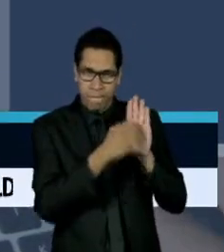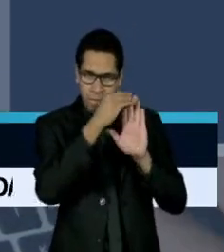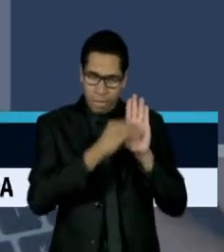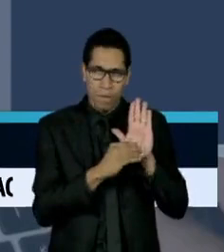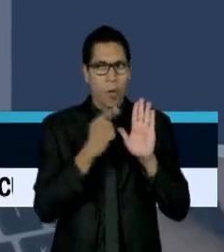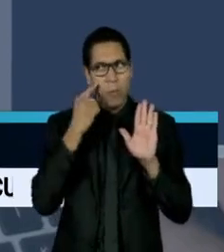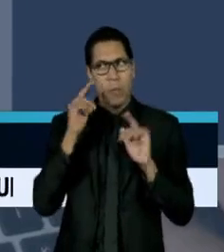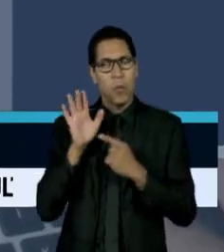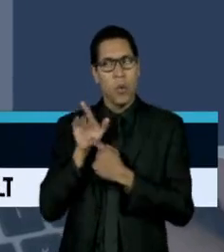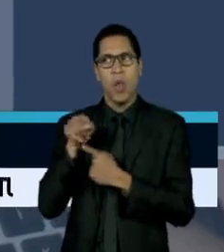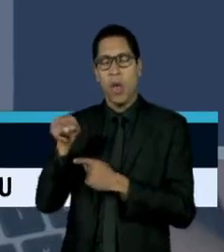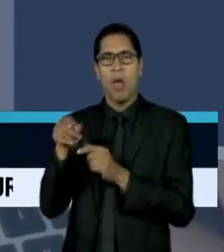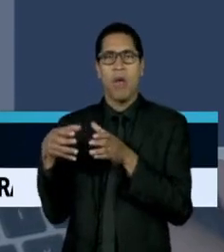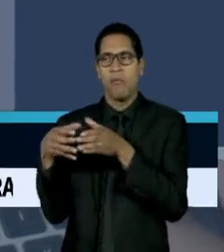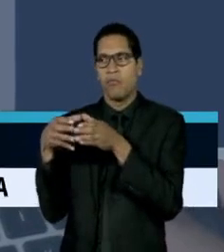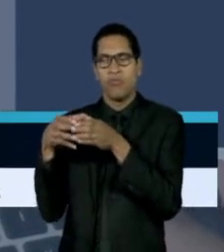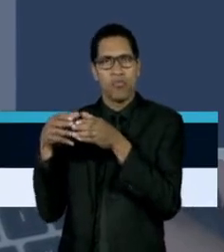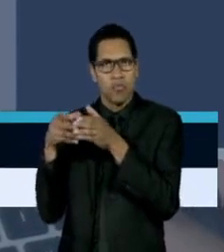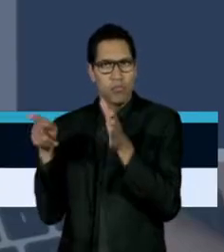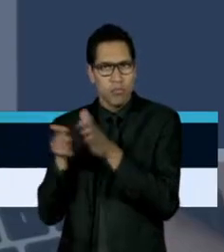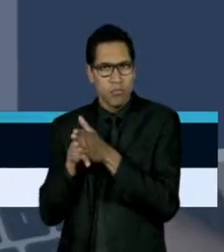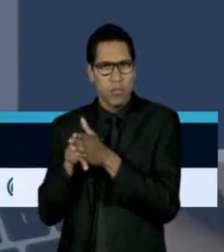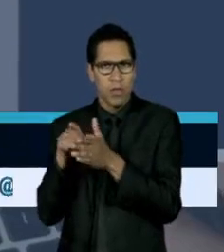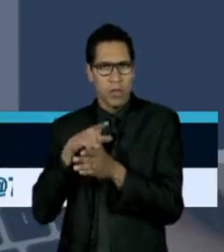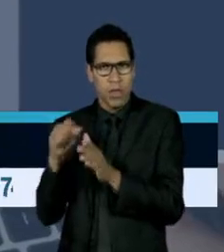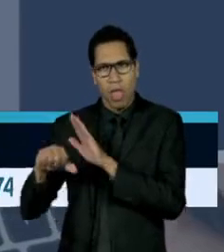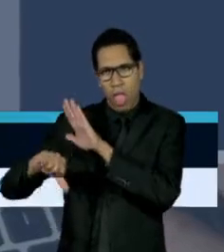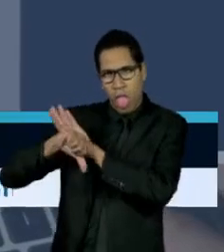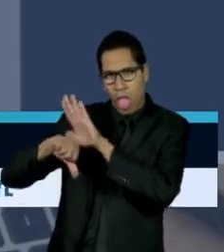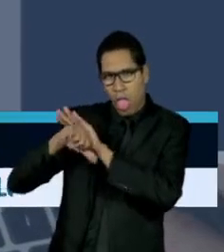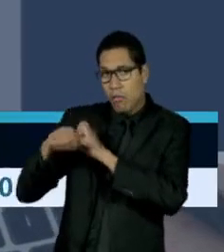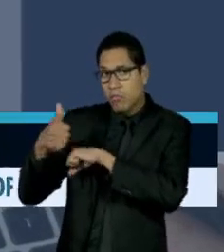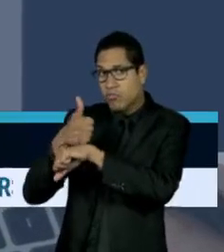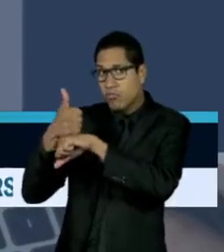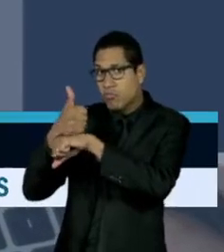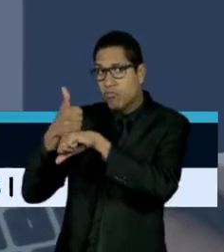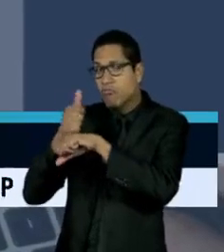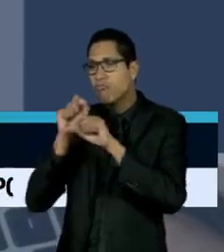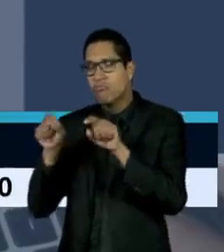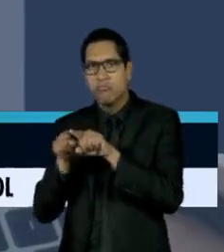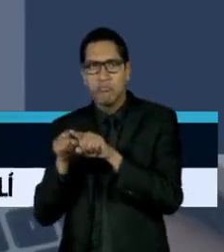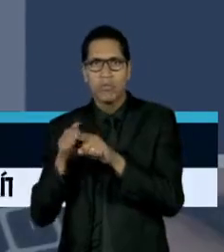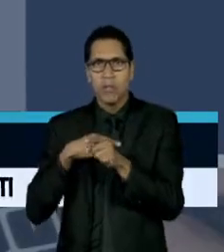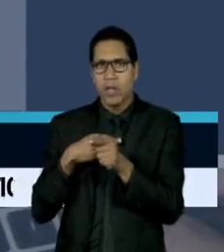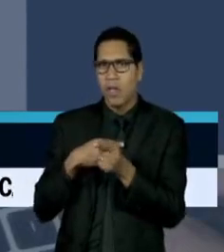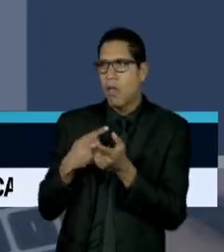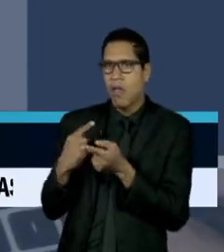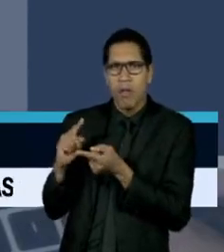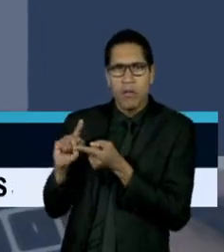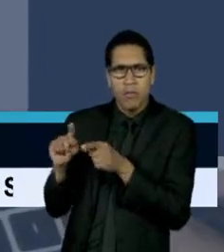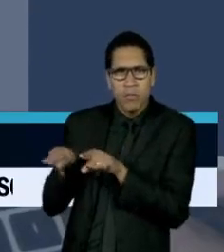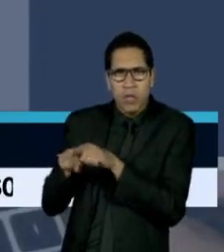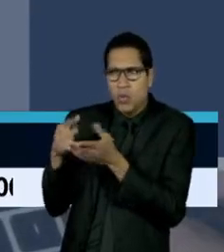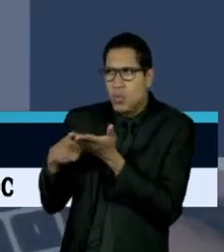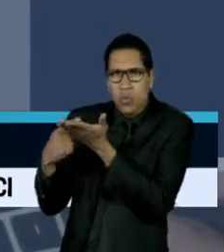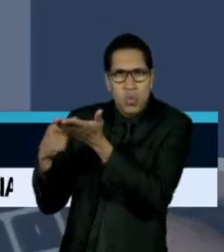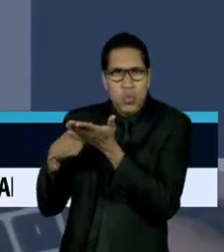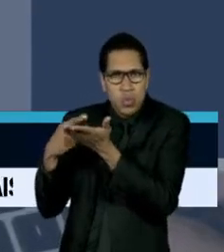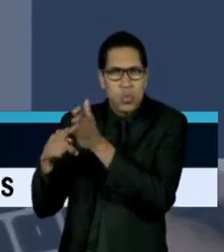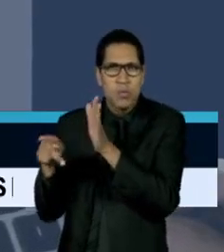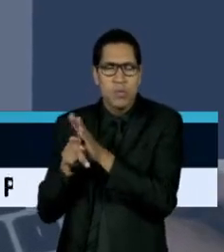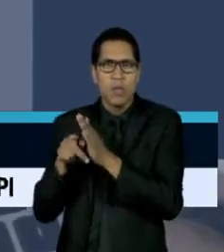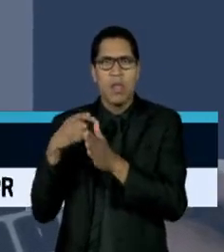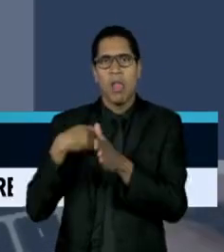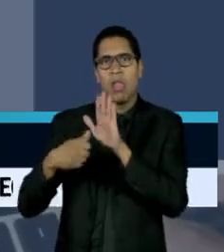de pescadores e caçadores profissionais vinculados a narcotraficantes que ingressam ilegalmente em